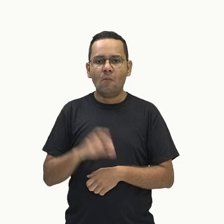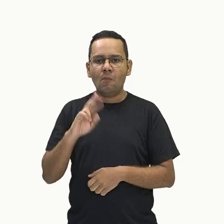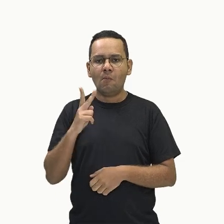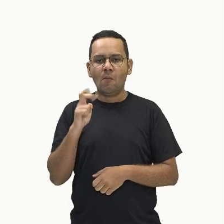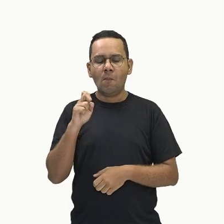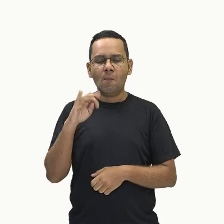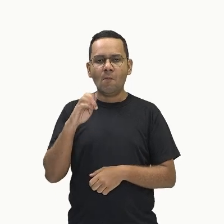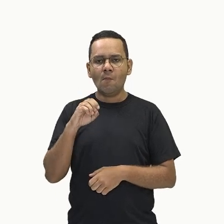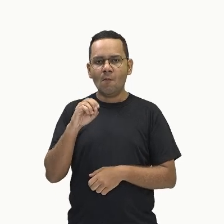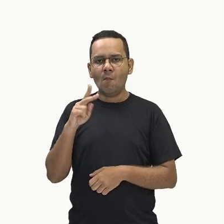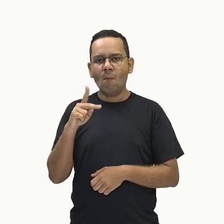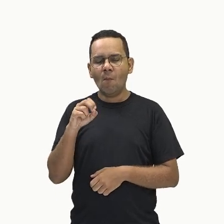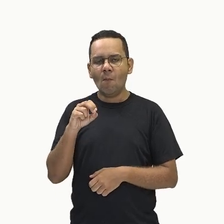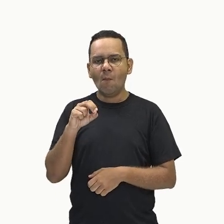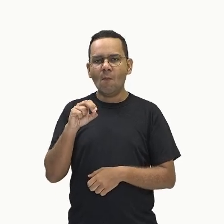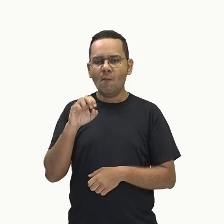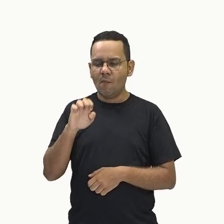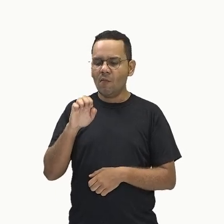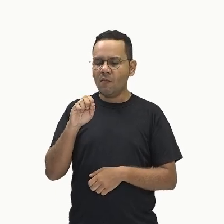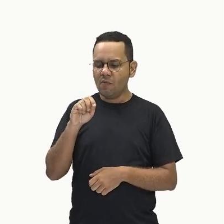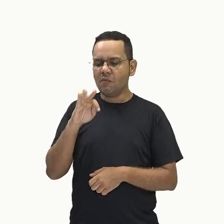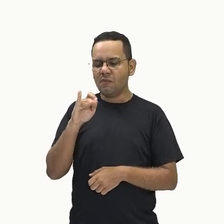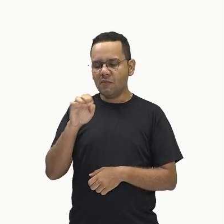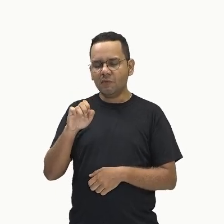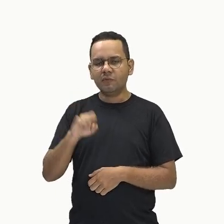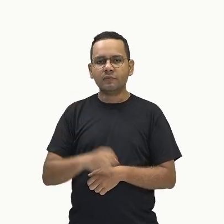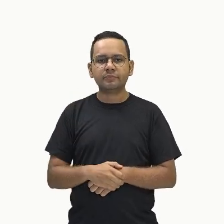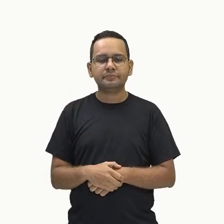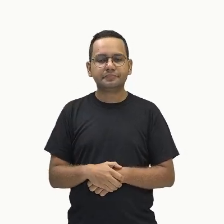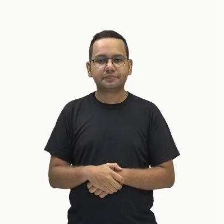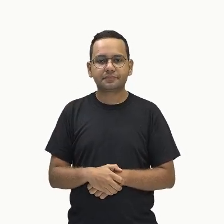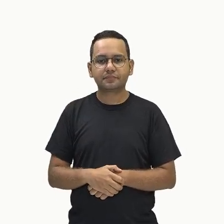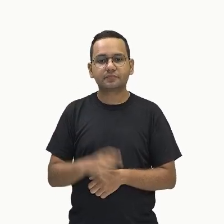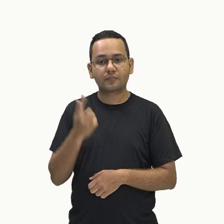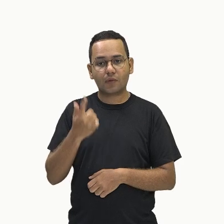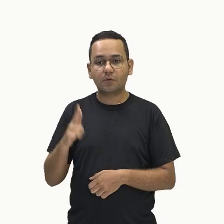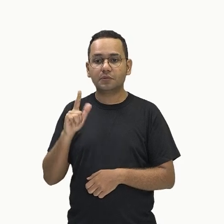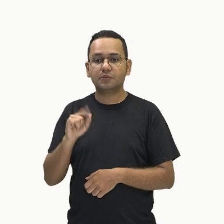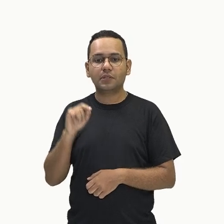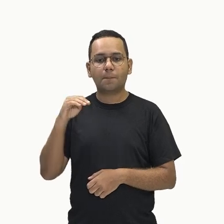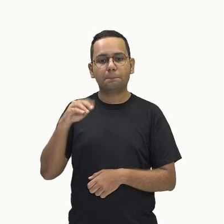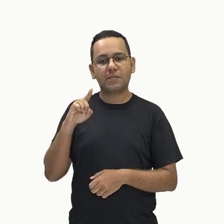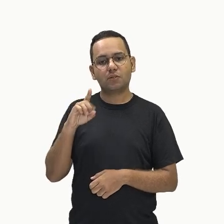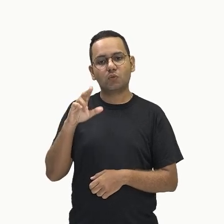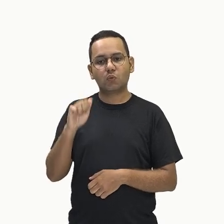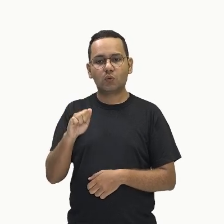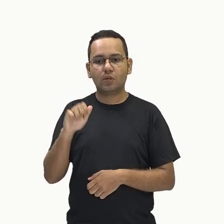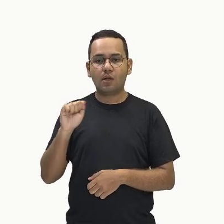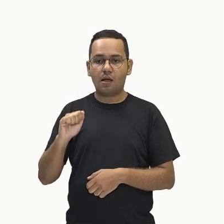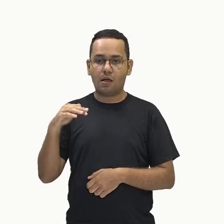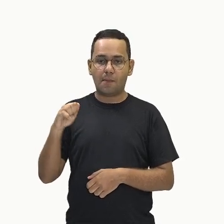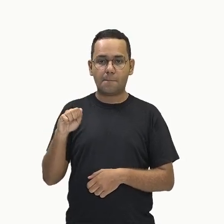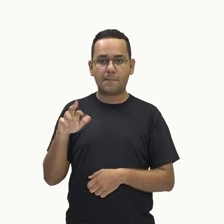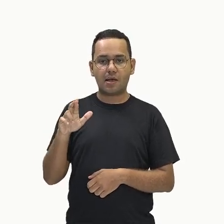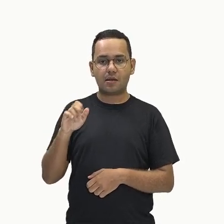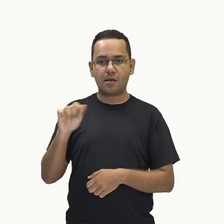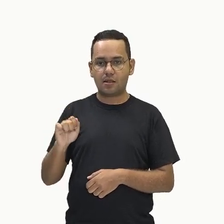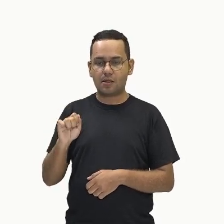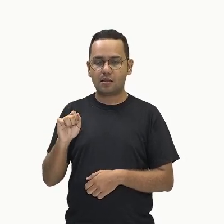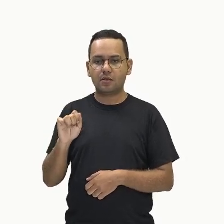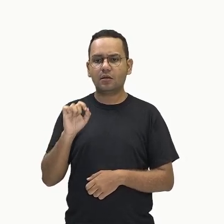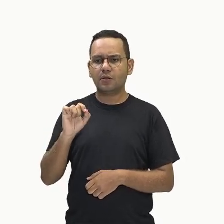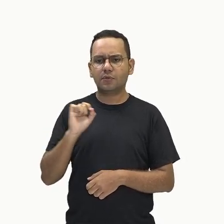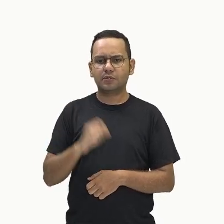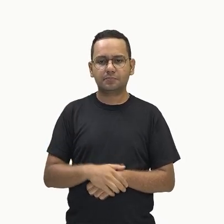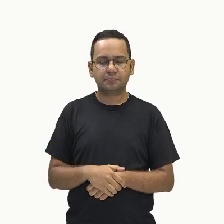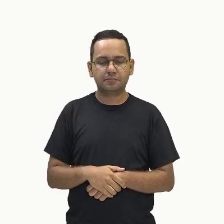hematopoético, e nós temos também uma medula amarela, que nós conhecemos